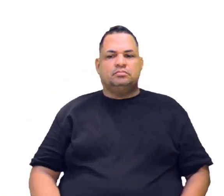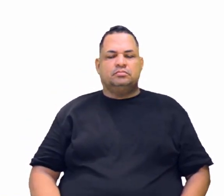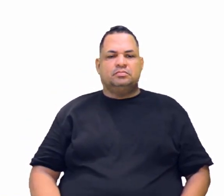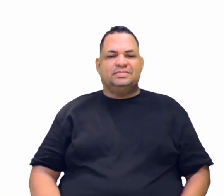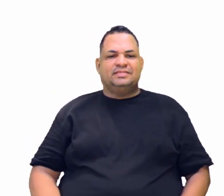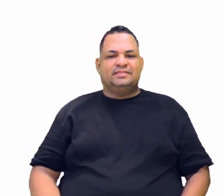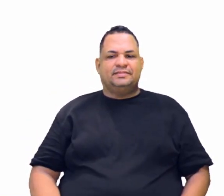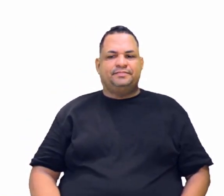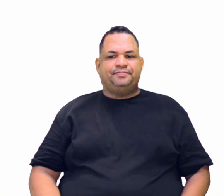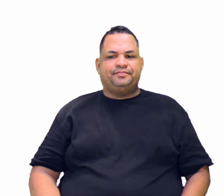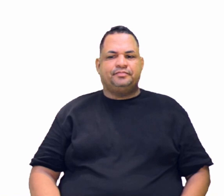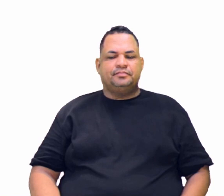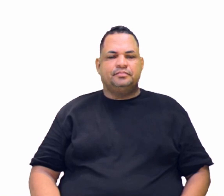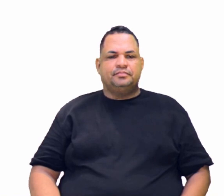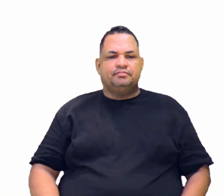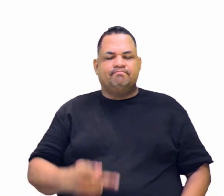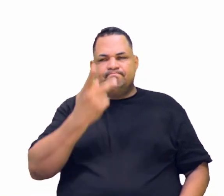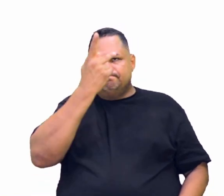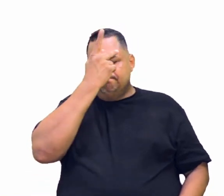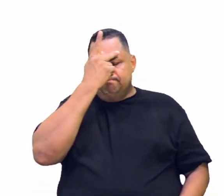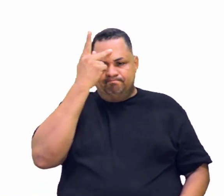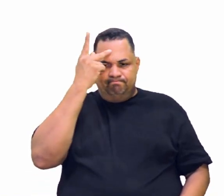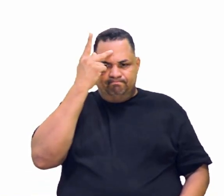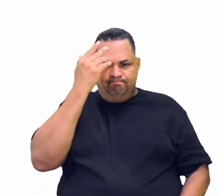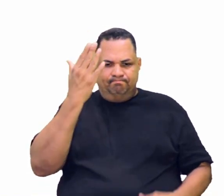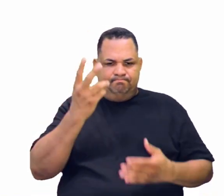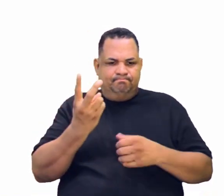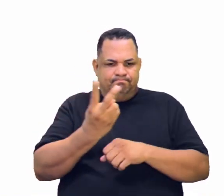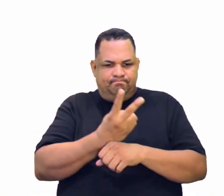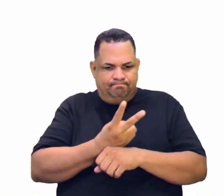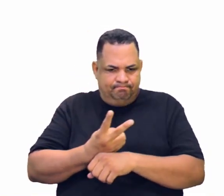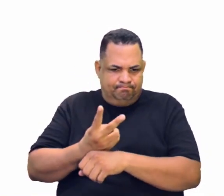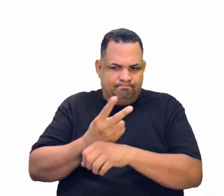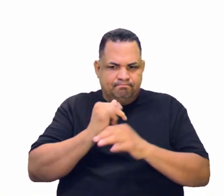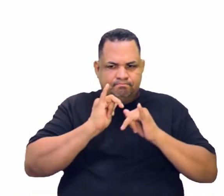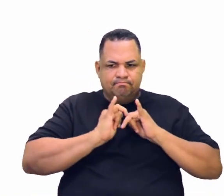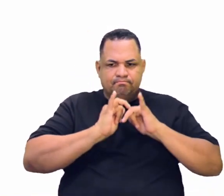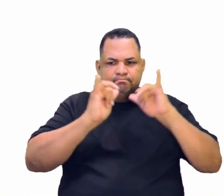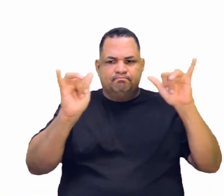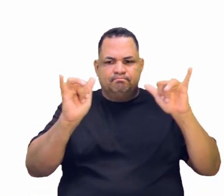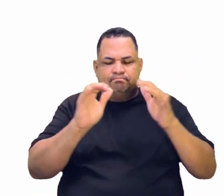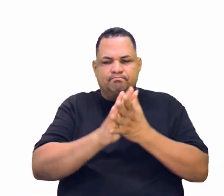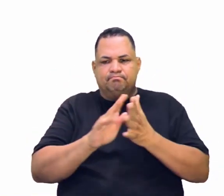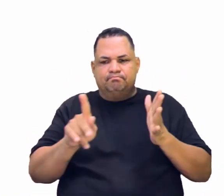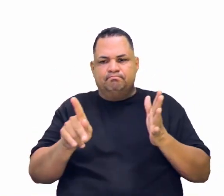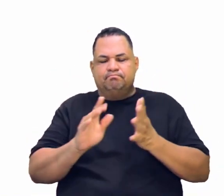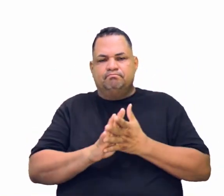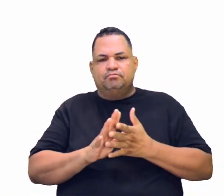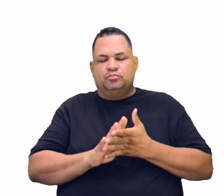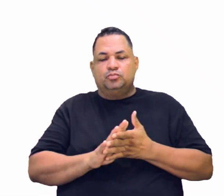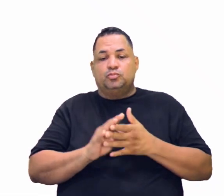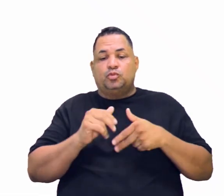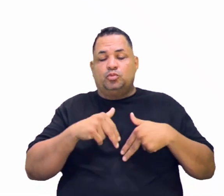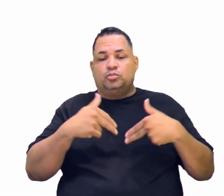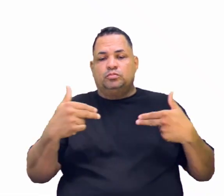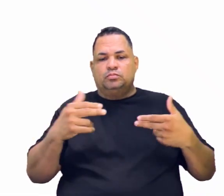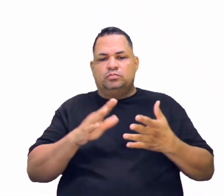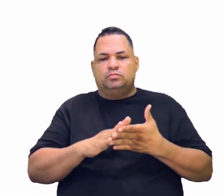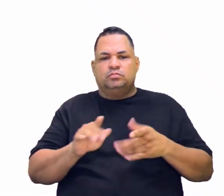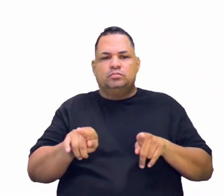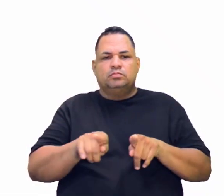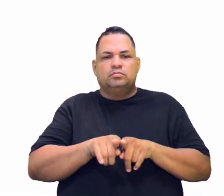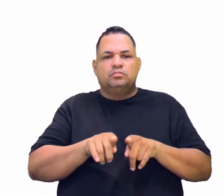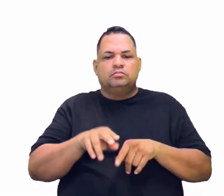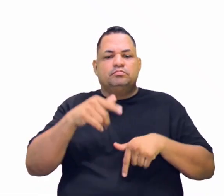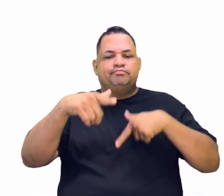ele é uma pessoa que procura divulgar o nome das etnias e